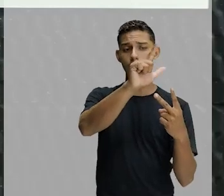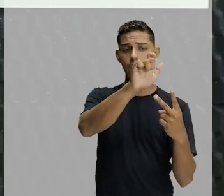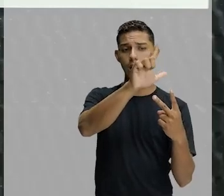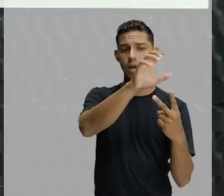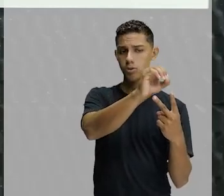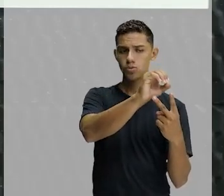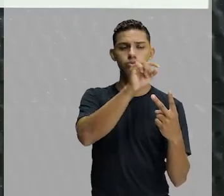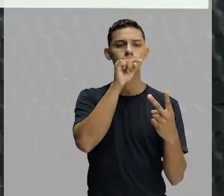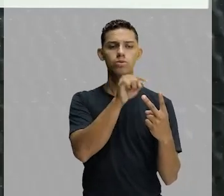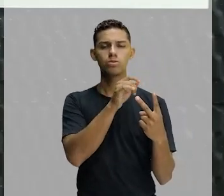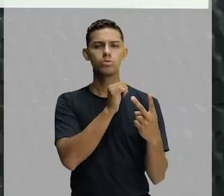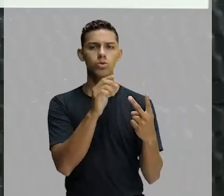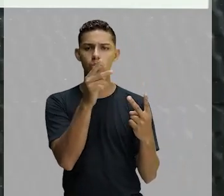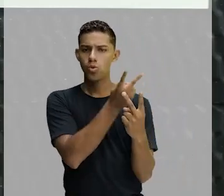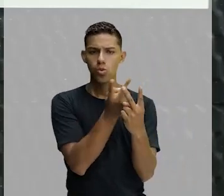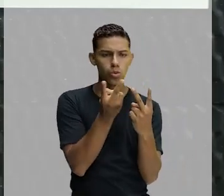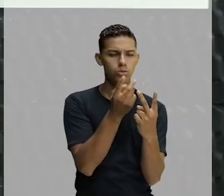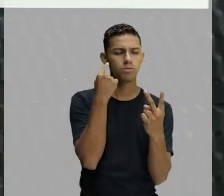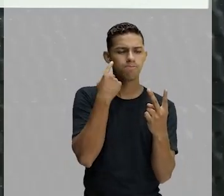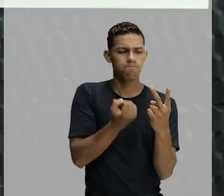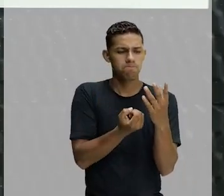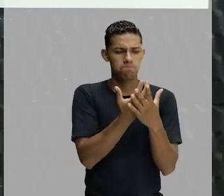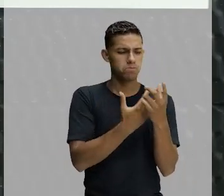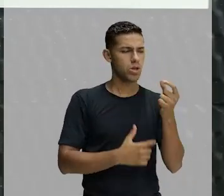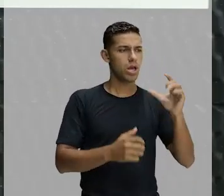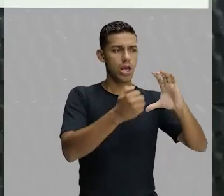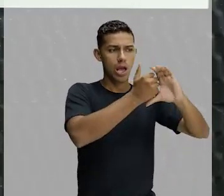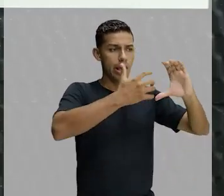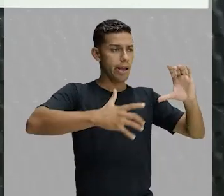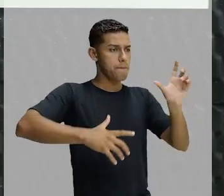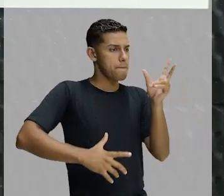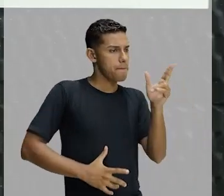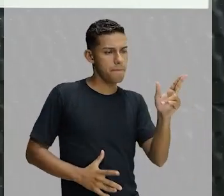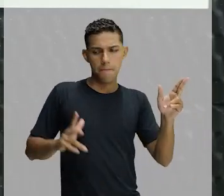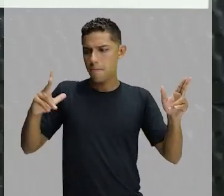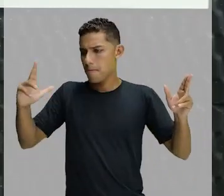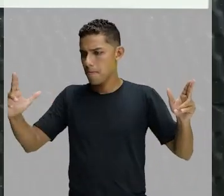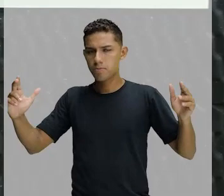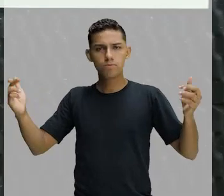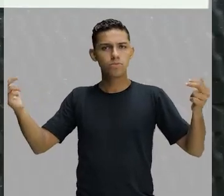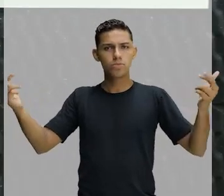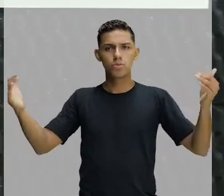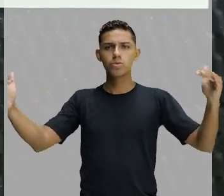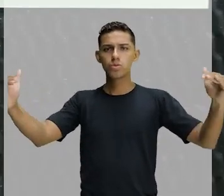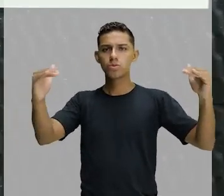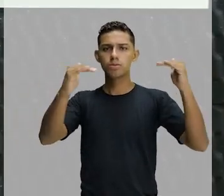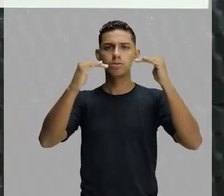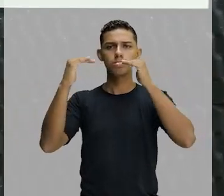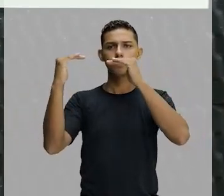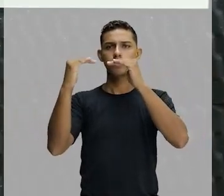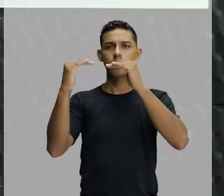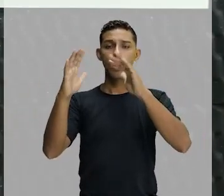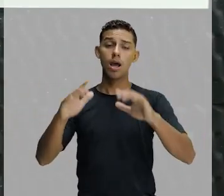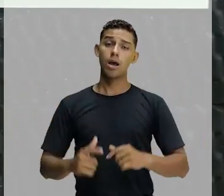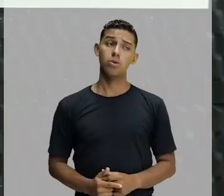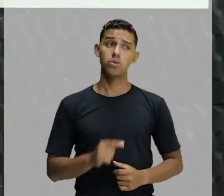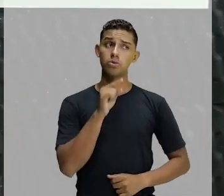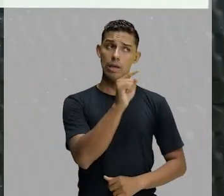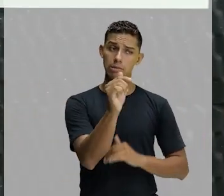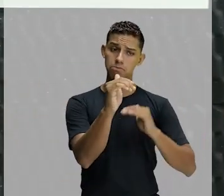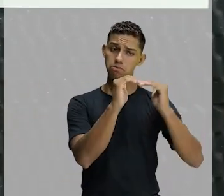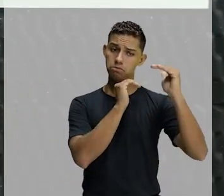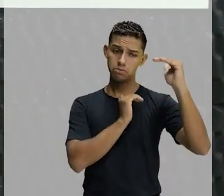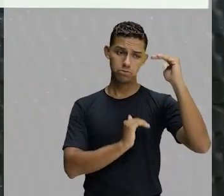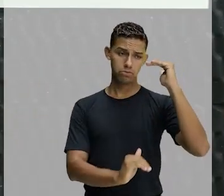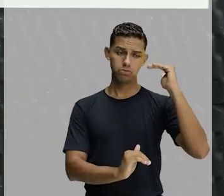alelos eles vão expressar a sua característica na mesma proporção. Enquanto que na dominância incompleta eu tinha